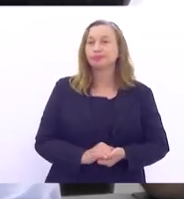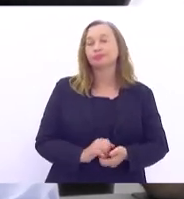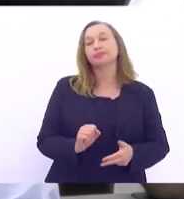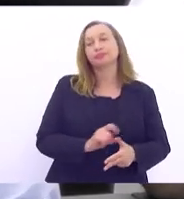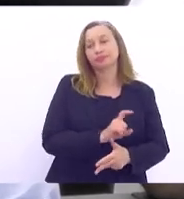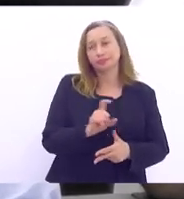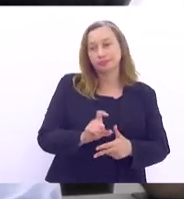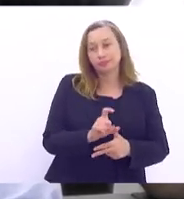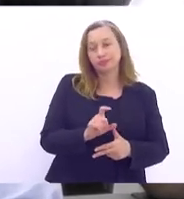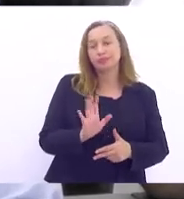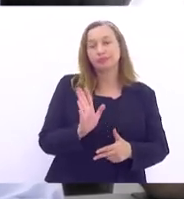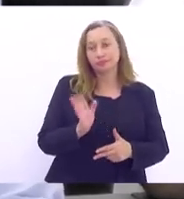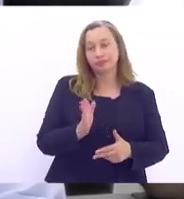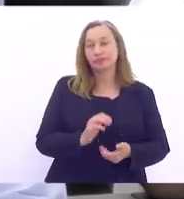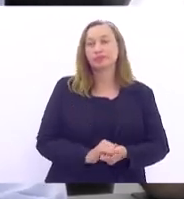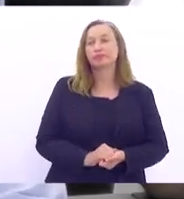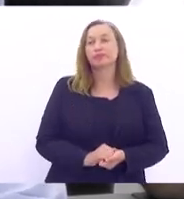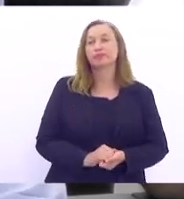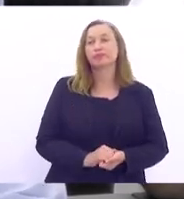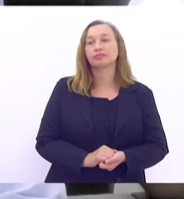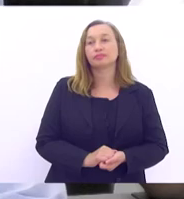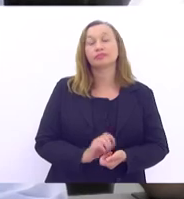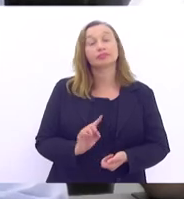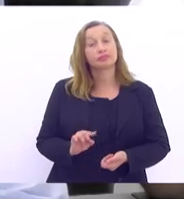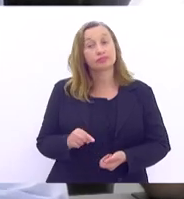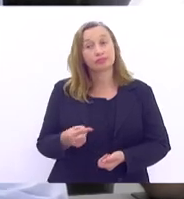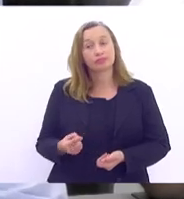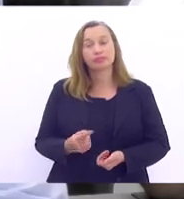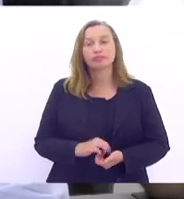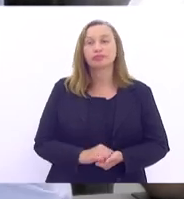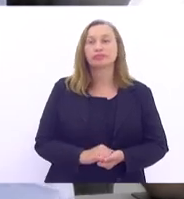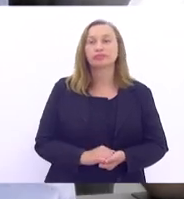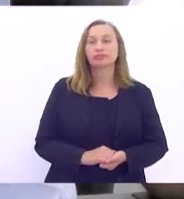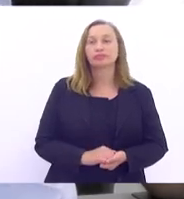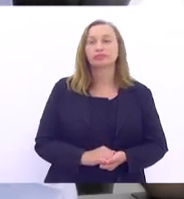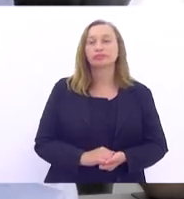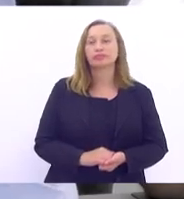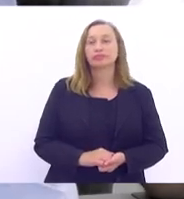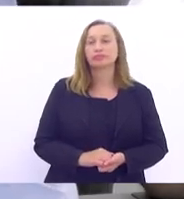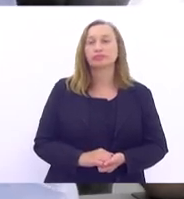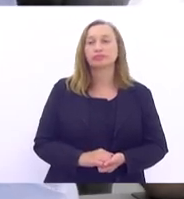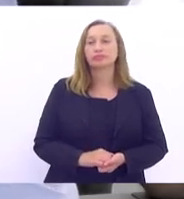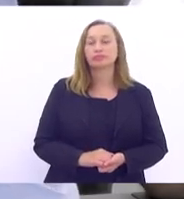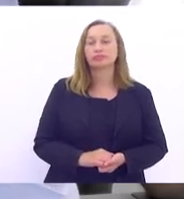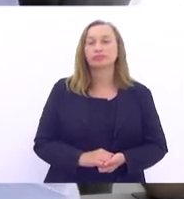executivo, que foi regulamentado. Posteriormente, o Supremo